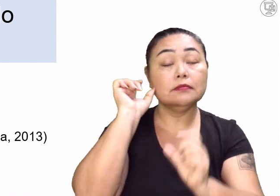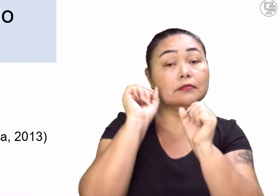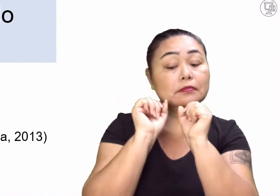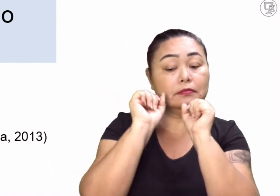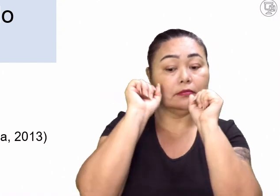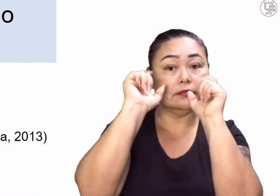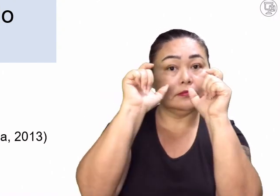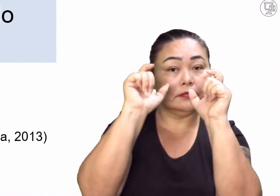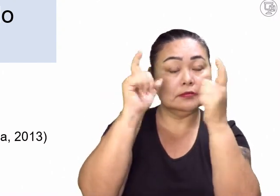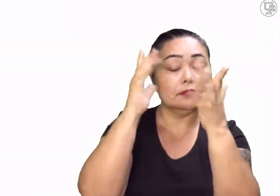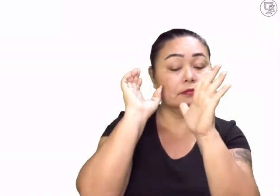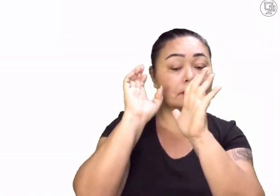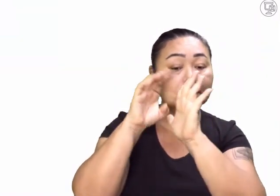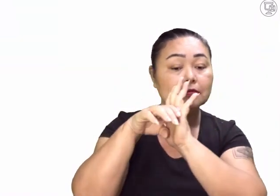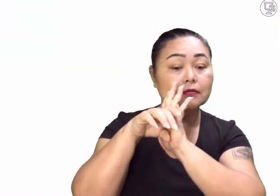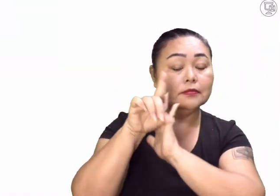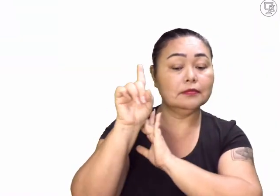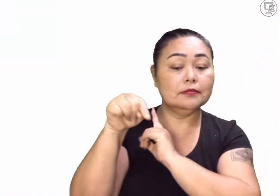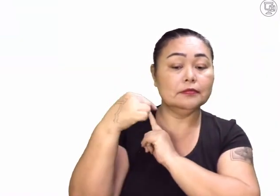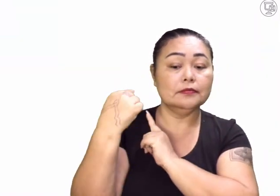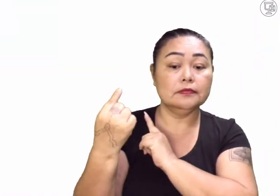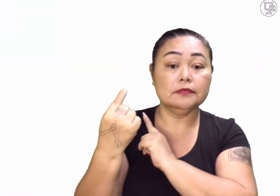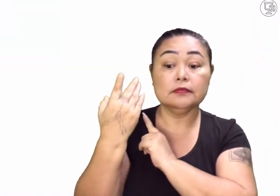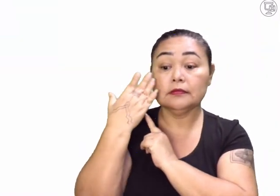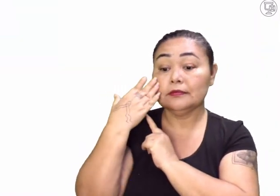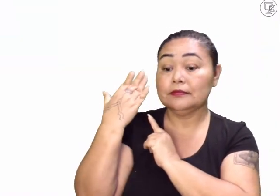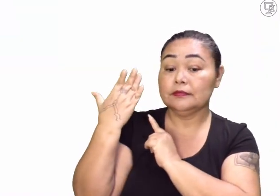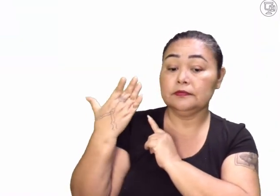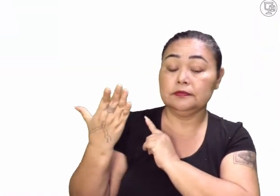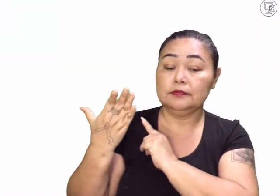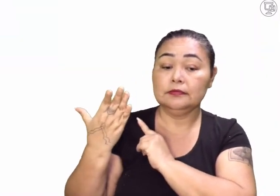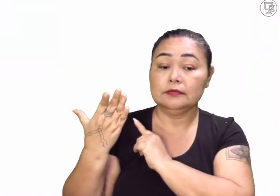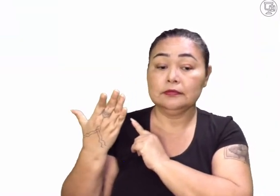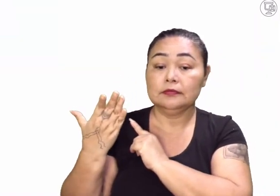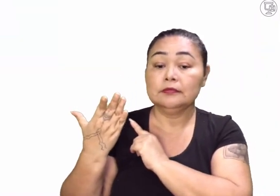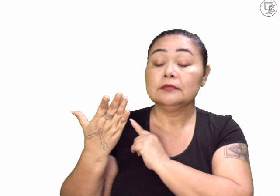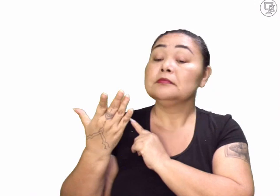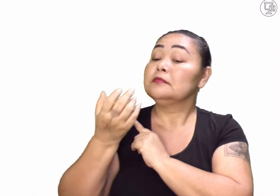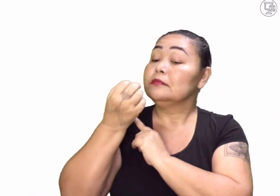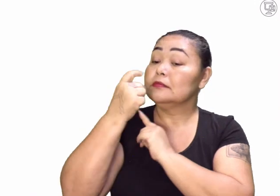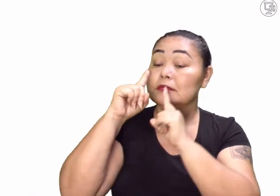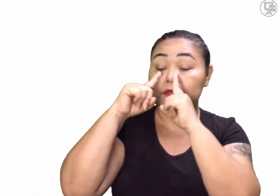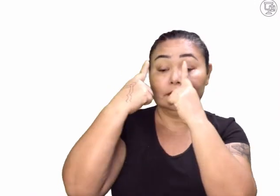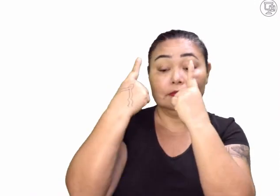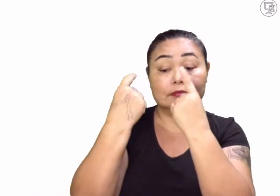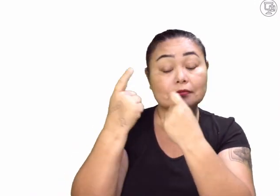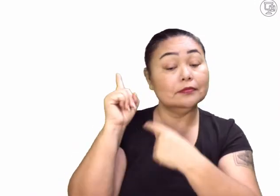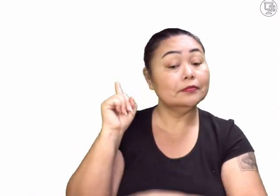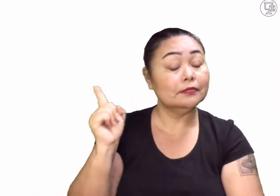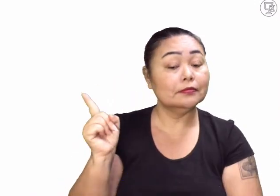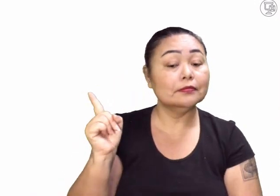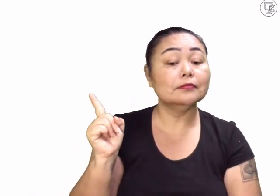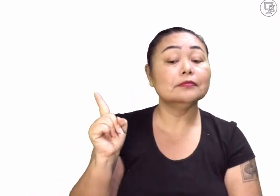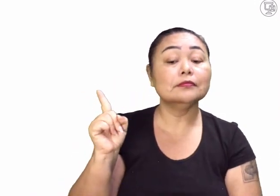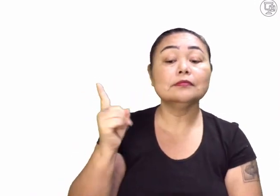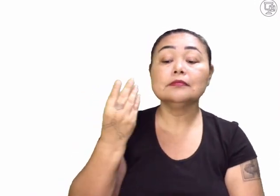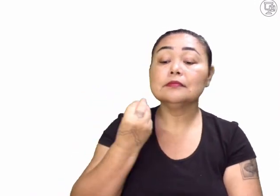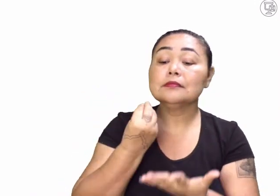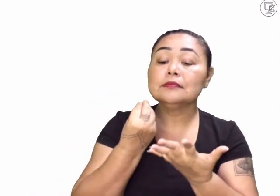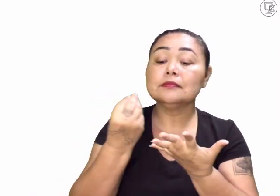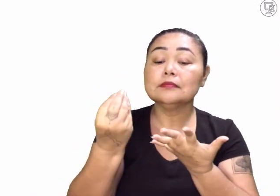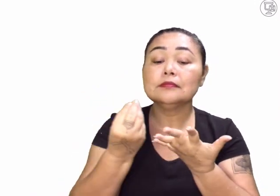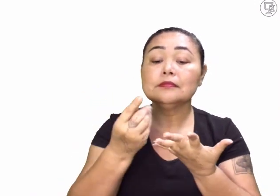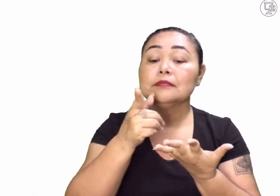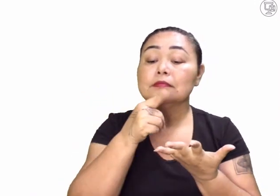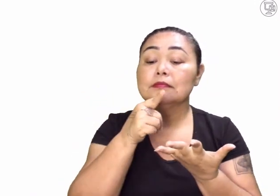nesse conceito aí. Olha só, muito interessante a distribuição